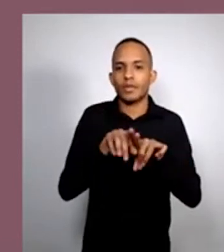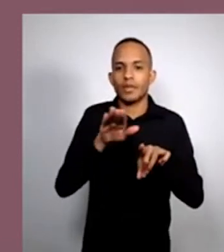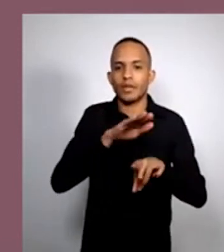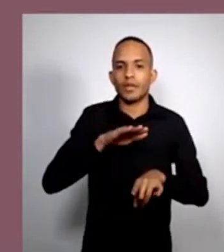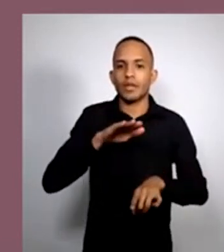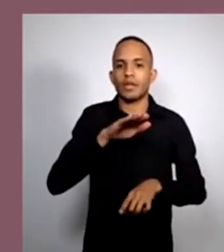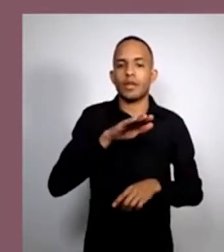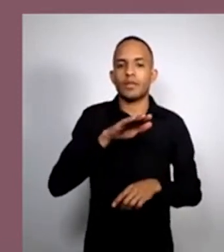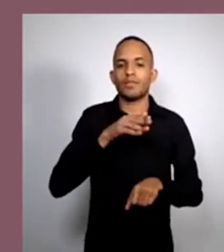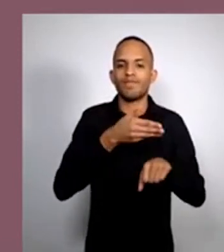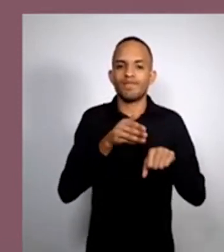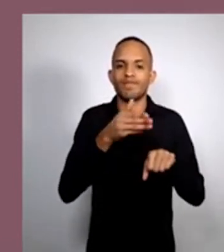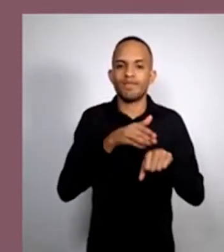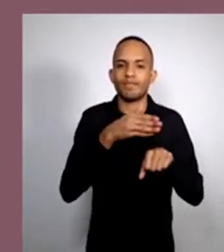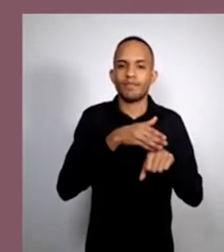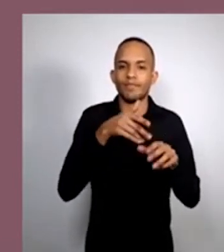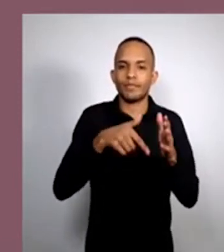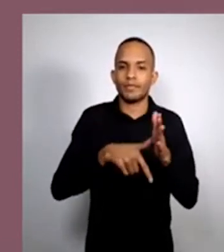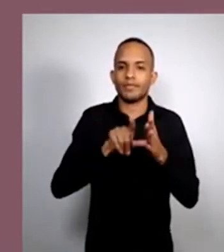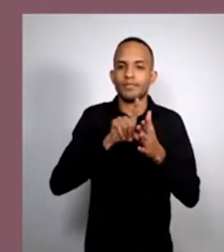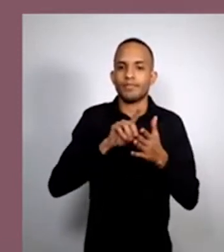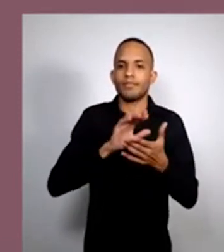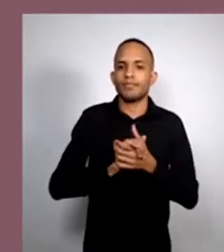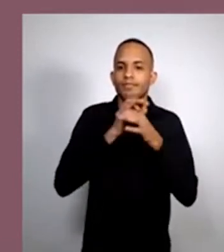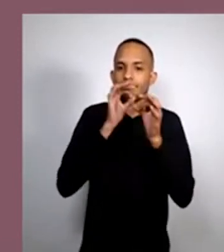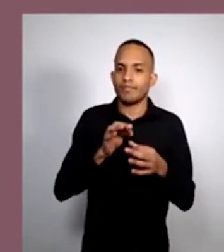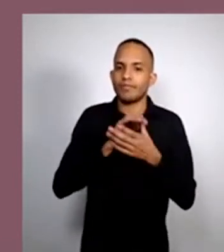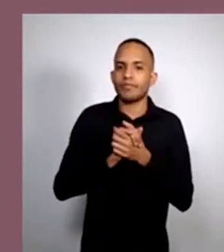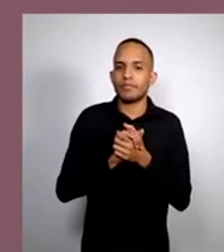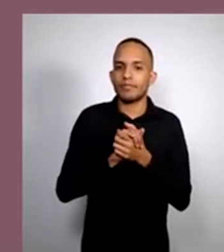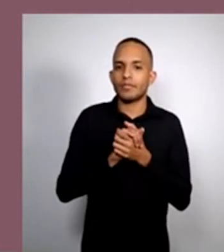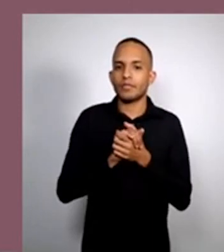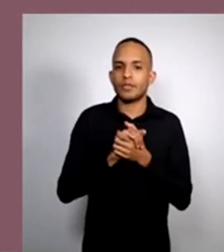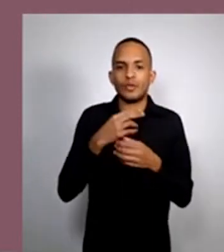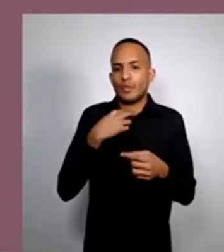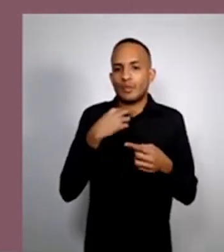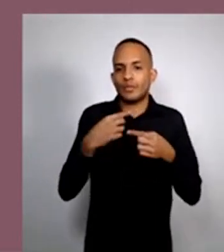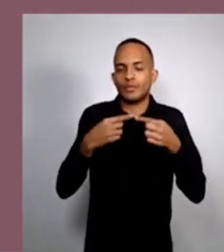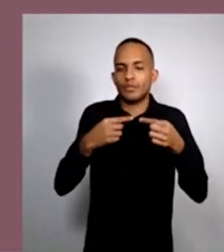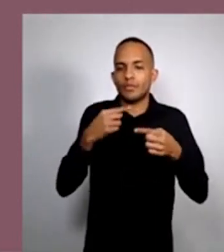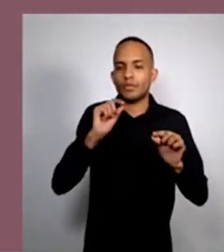reparatórias sem dúvidas, isso é indiscutível